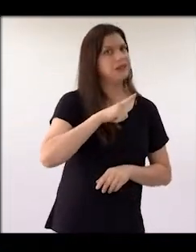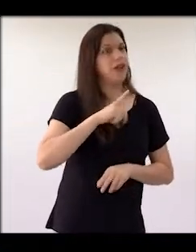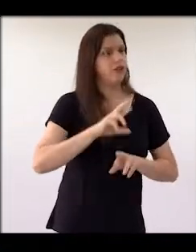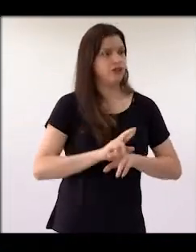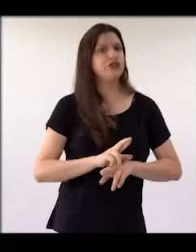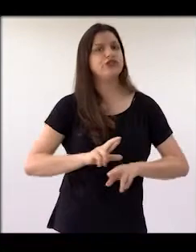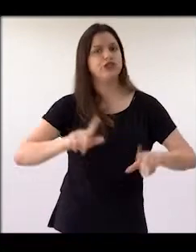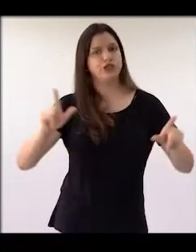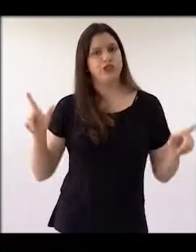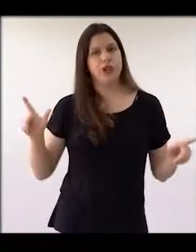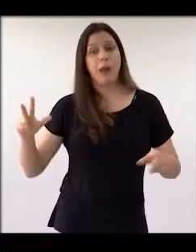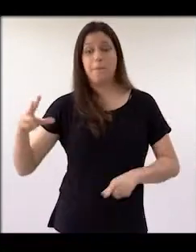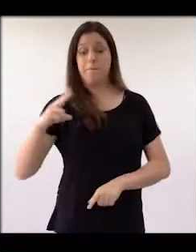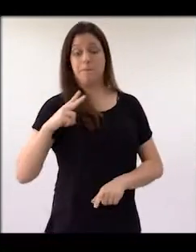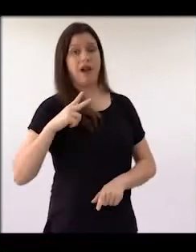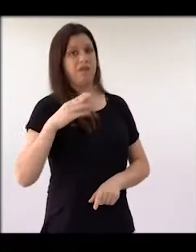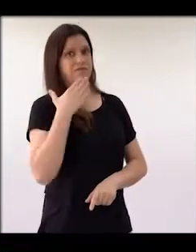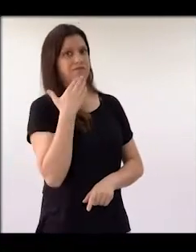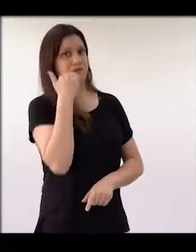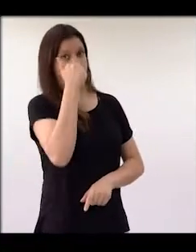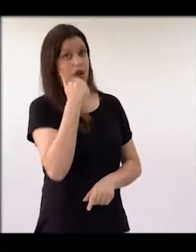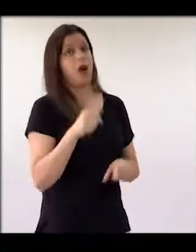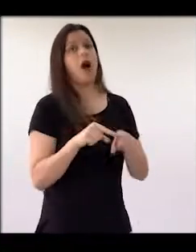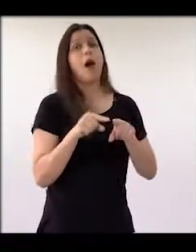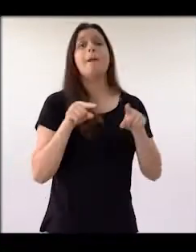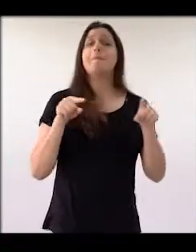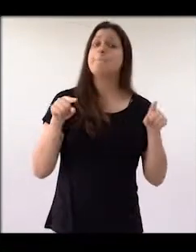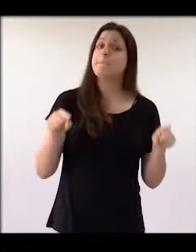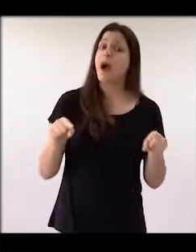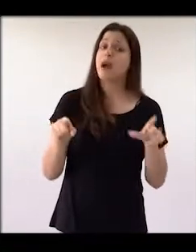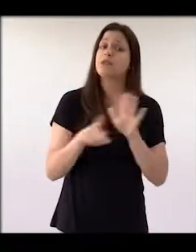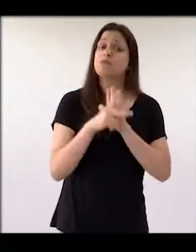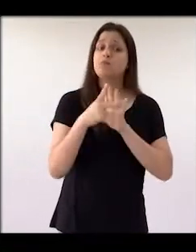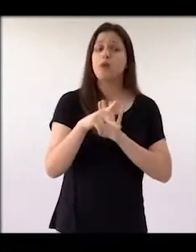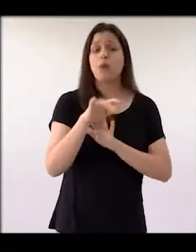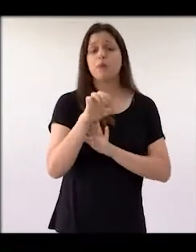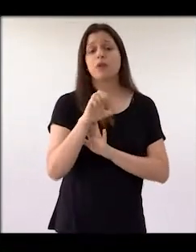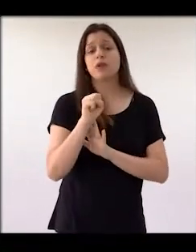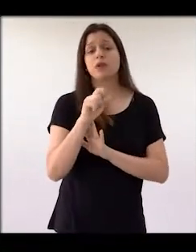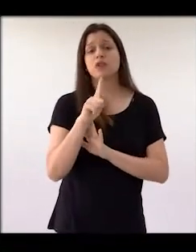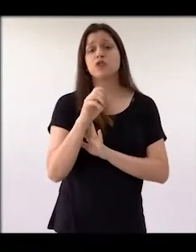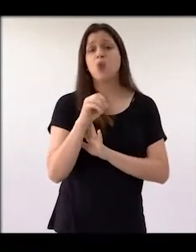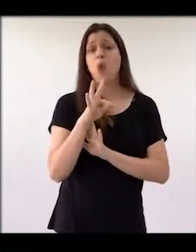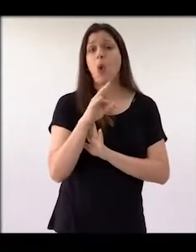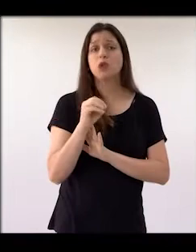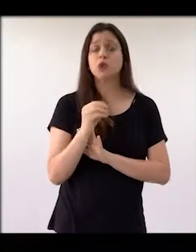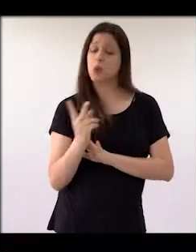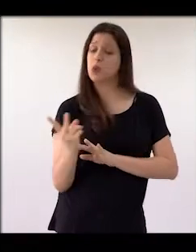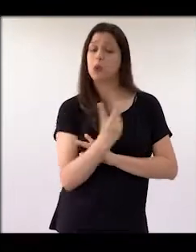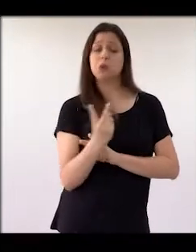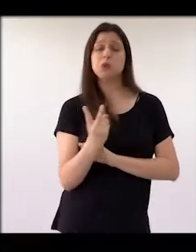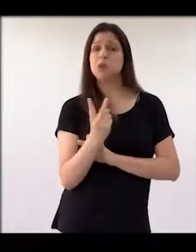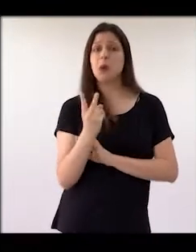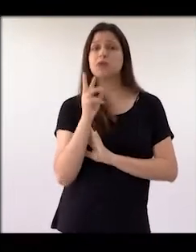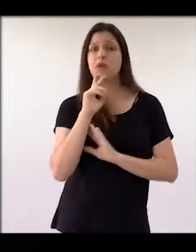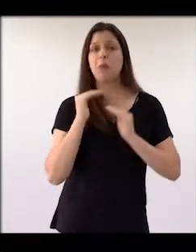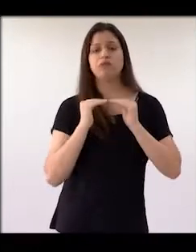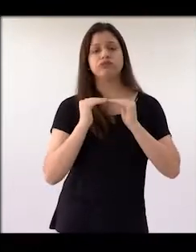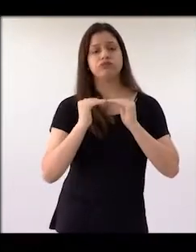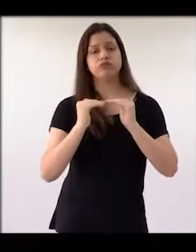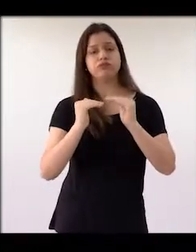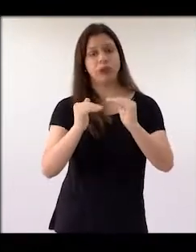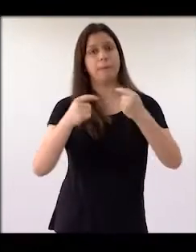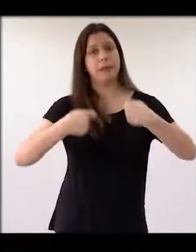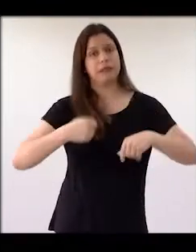foi significativa, ou seja, os privados foram melhores, e já na questão do esgoto público e privado não houve uma diferença significativa. Os